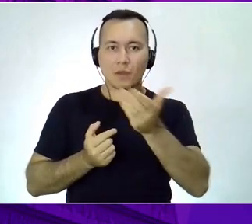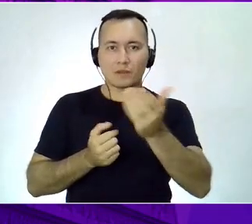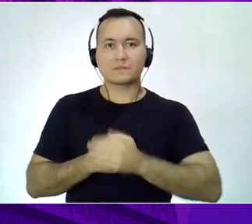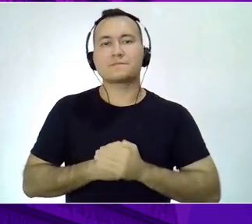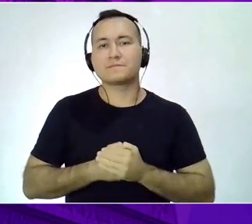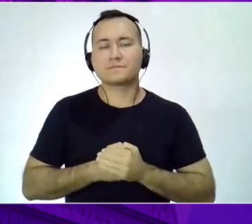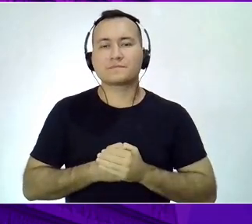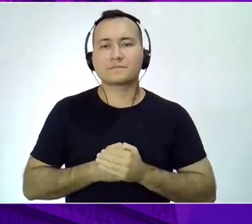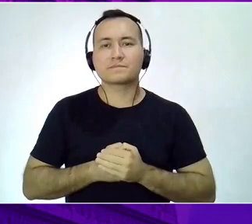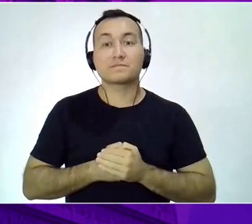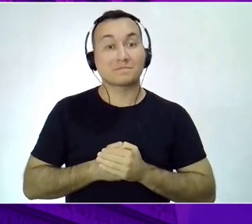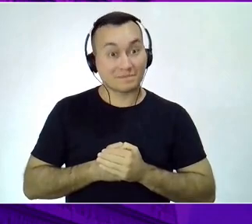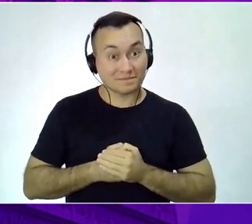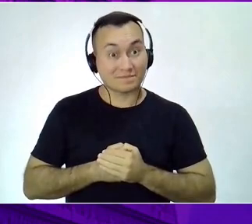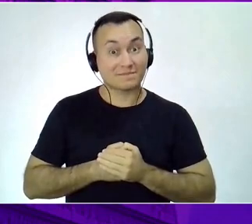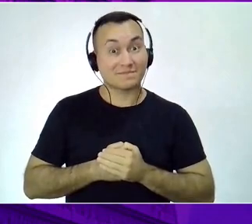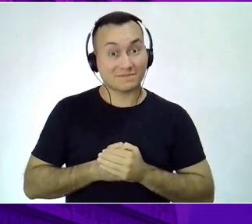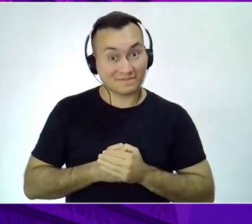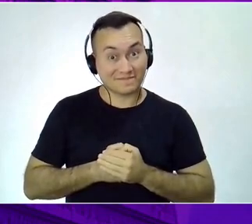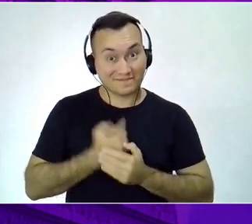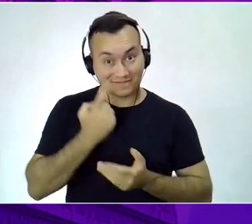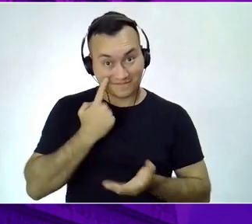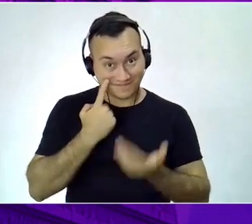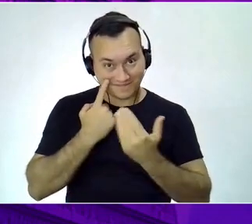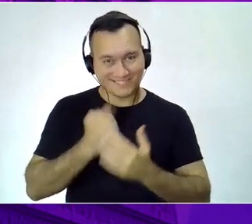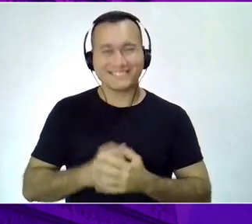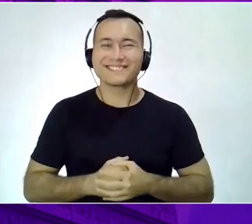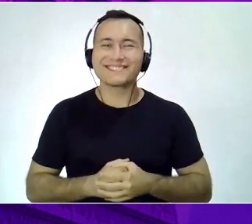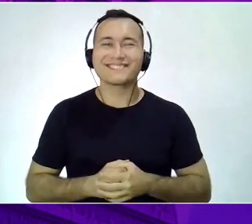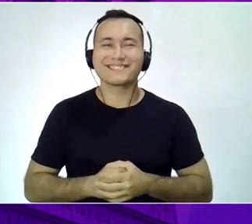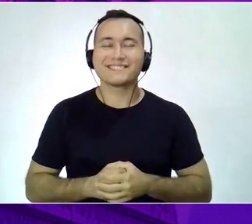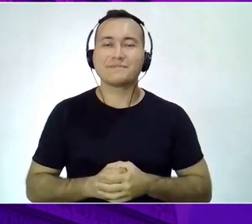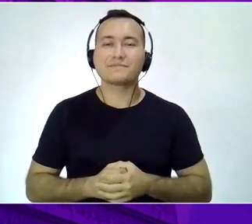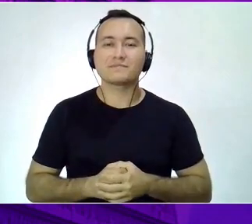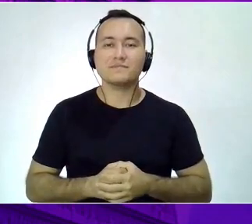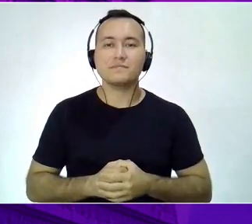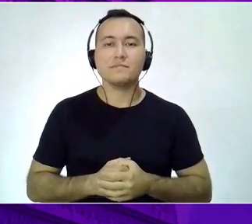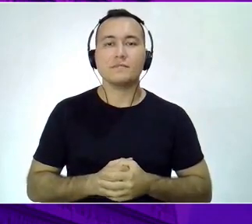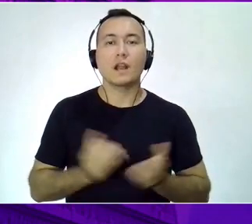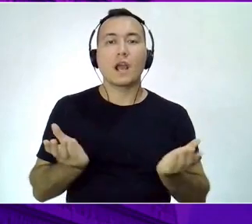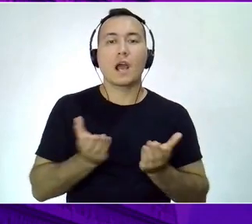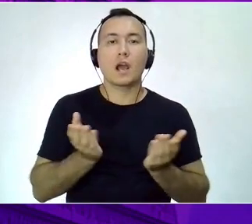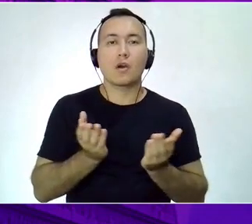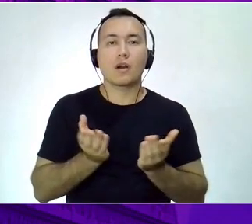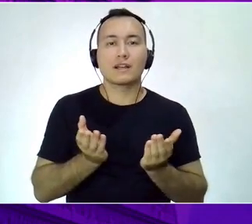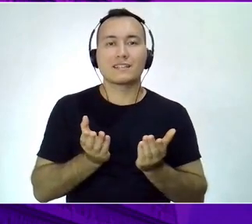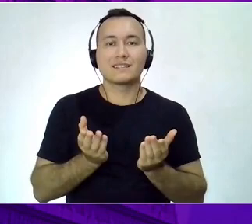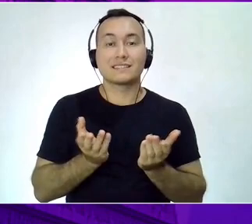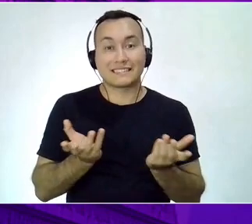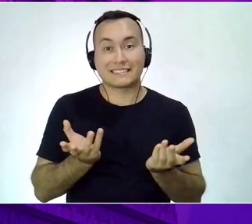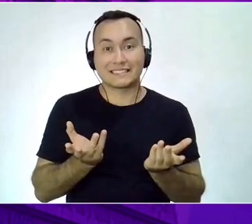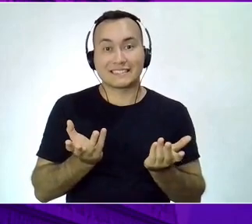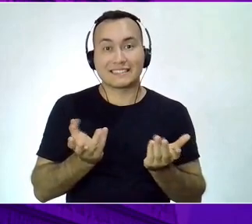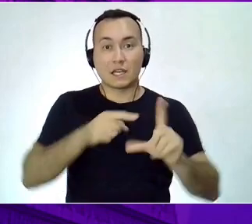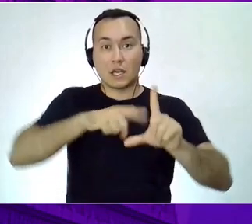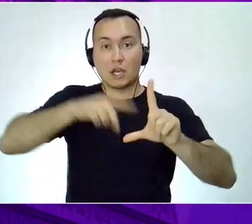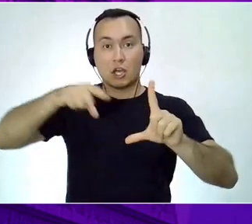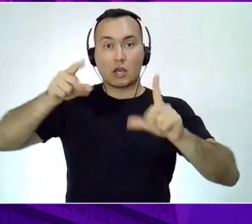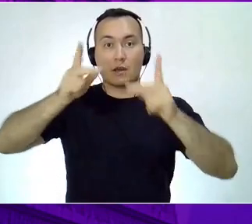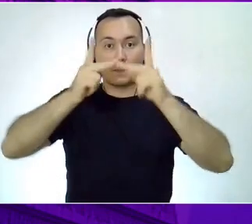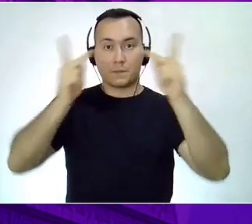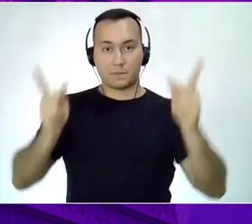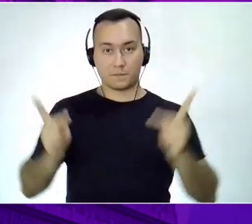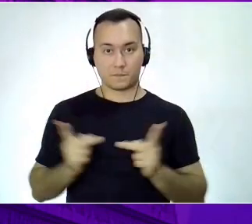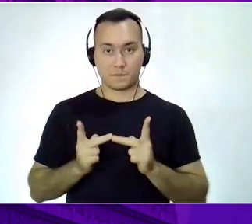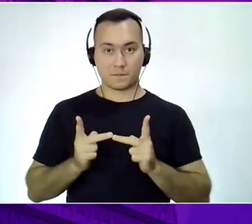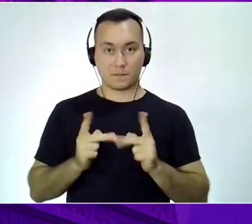de sobrancelha. Essa foi boa, gostei. Continua sendo um gráfico de pizza, tá? O que eu fiz? Tudo que eu